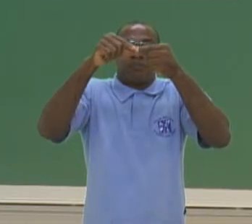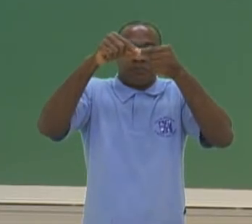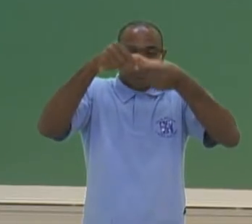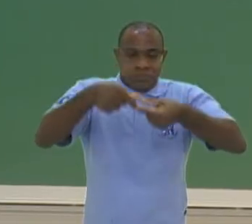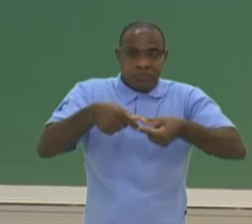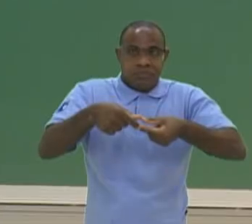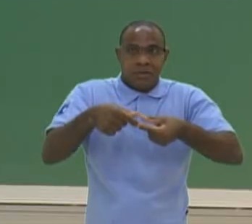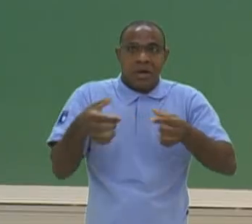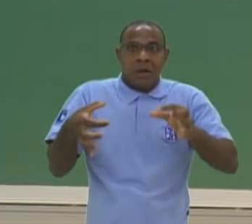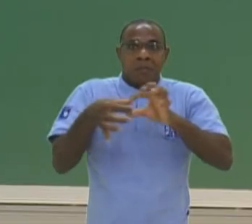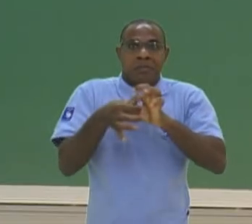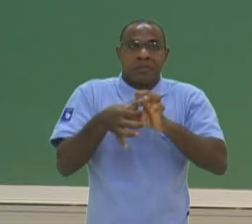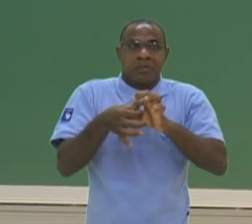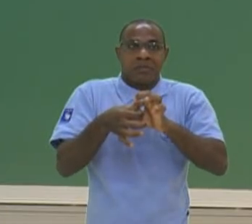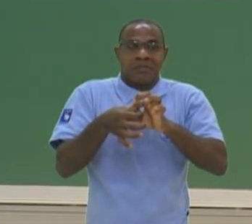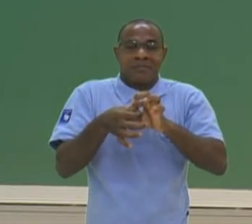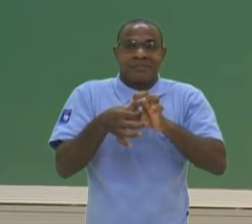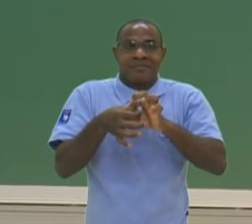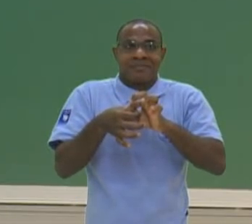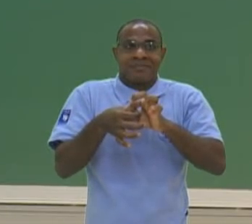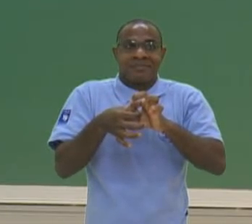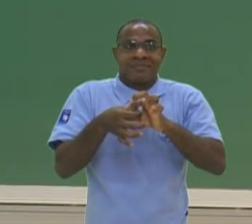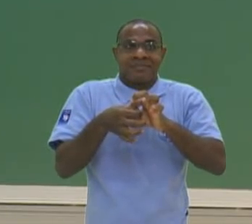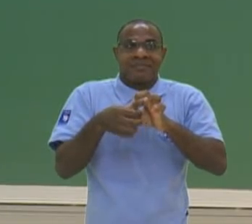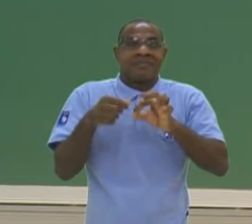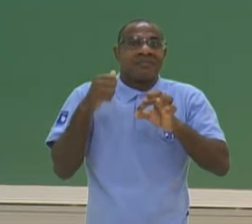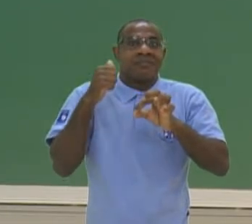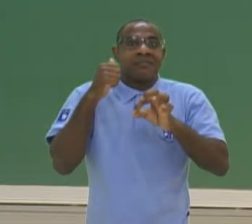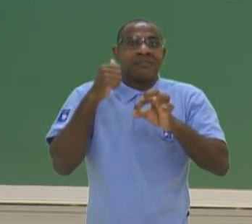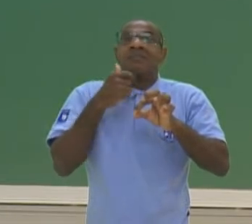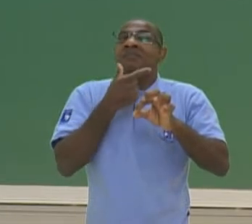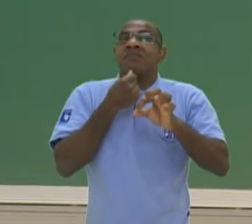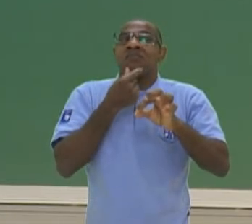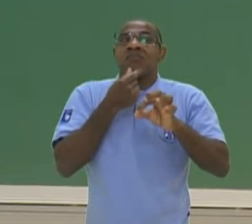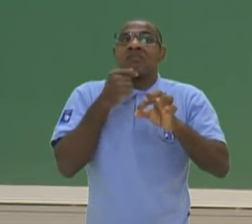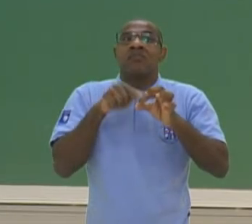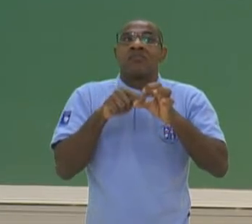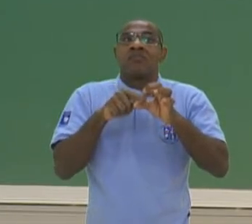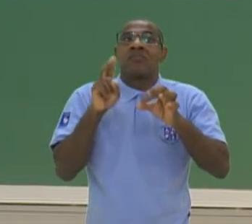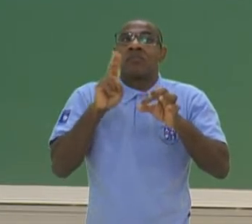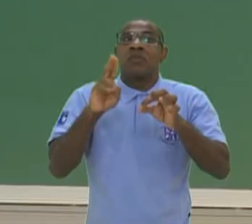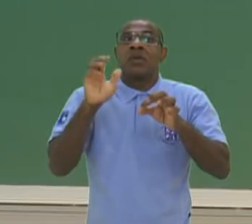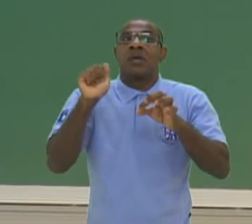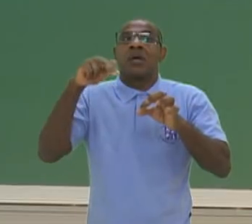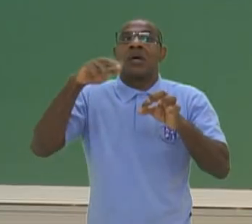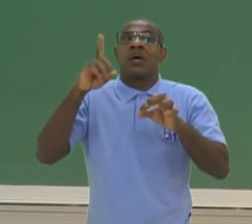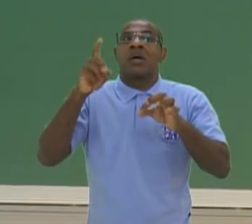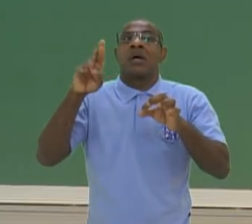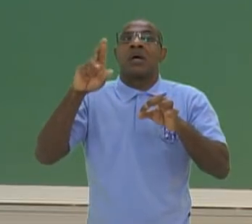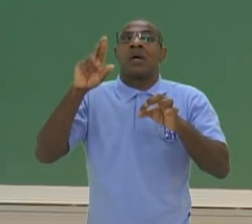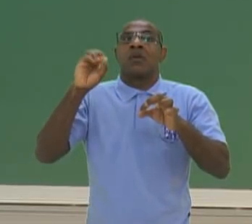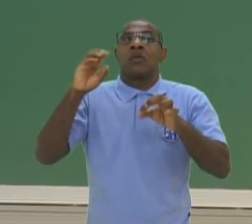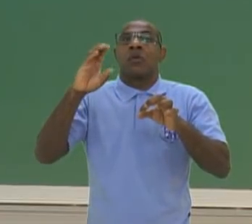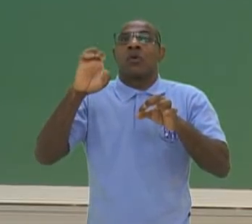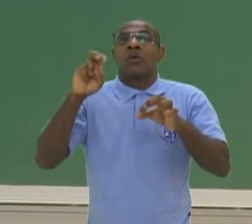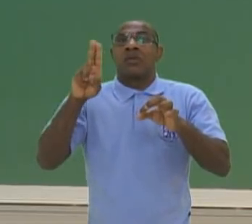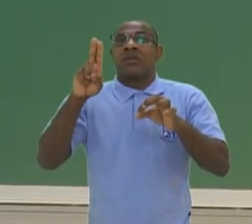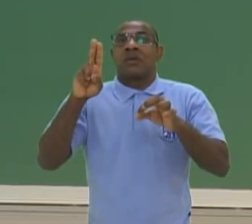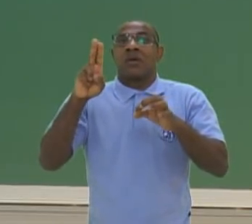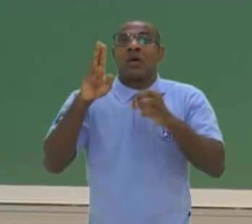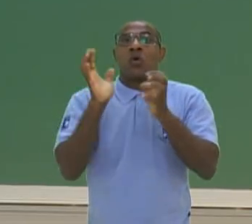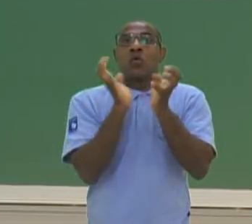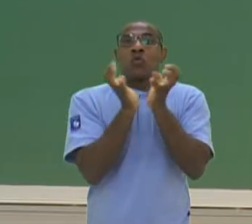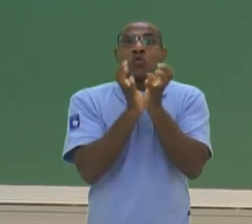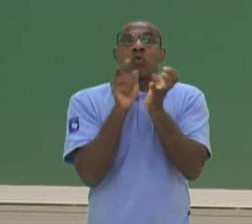flor. Então, a parte masculina da flor se chama androceu, que é o